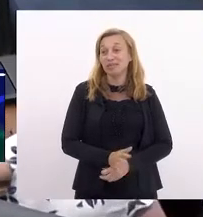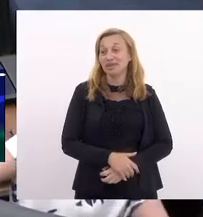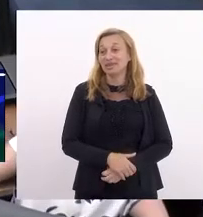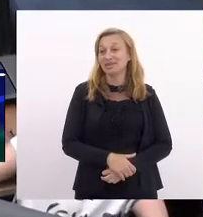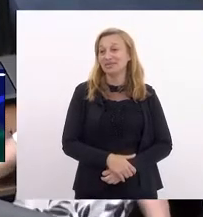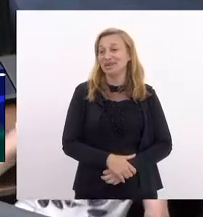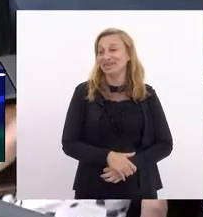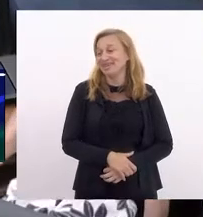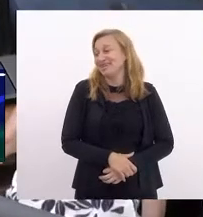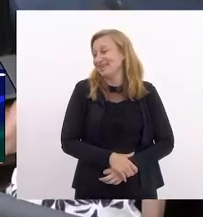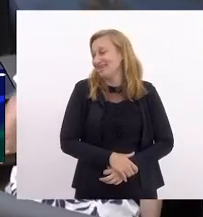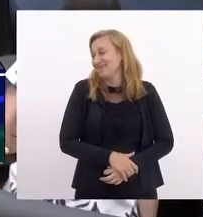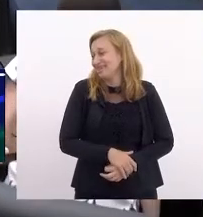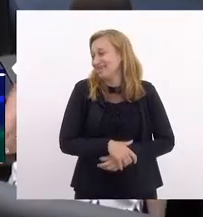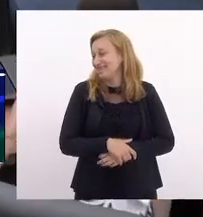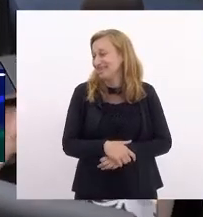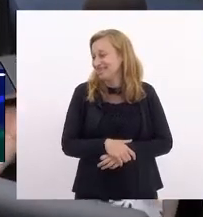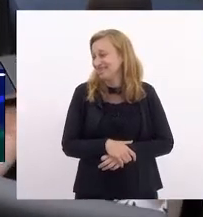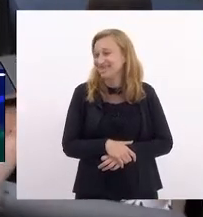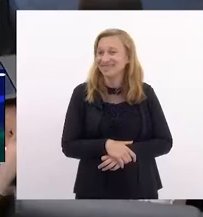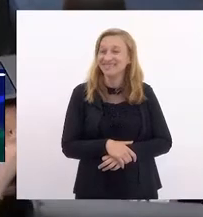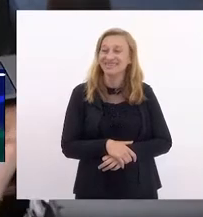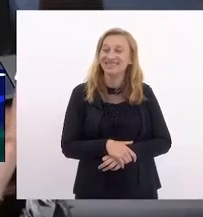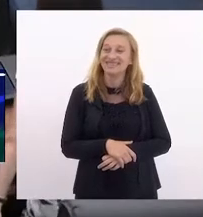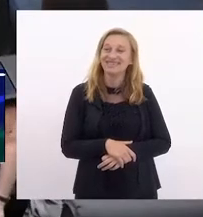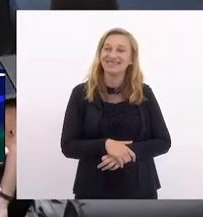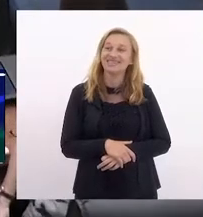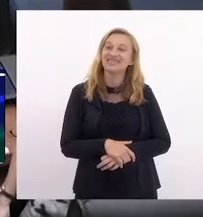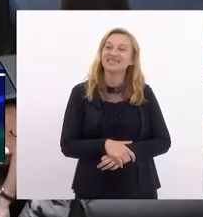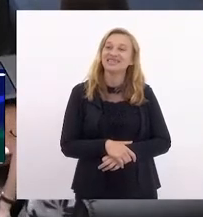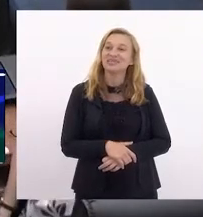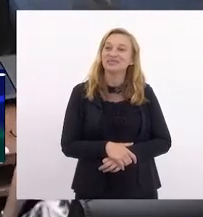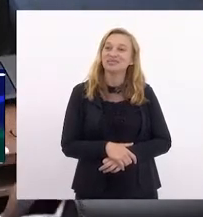e pode usar a Tribuna que vossa excelência preferir